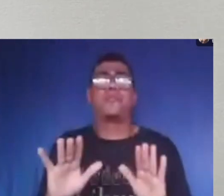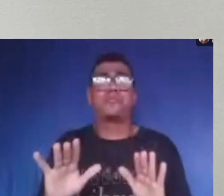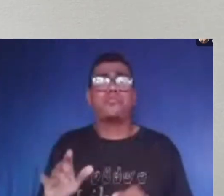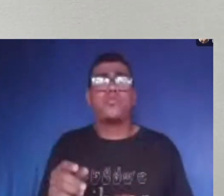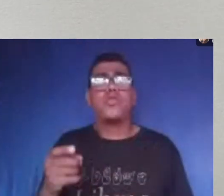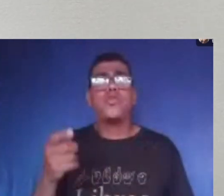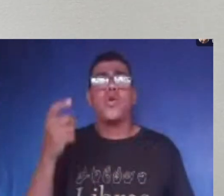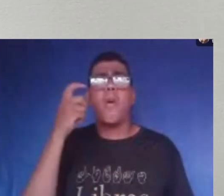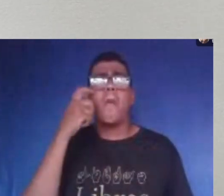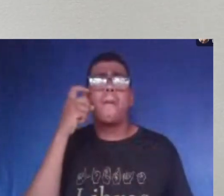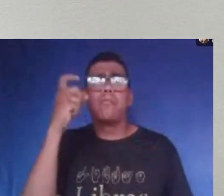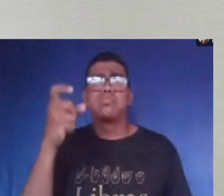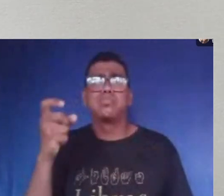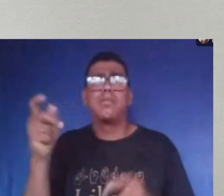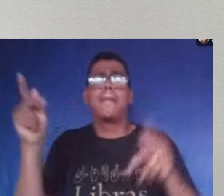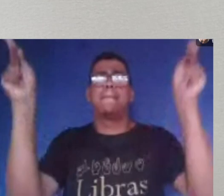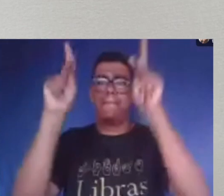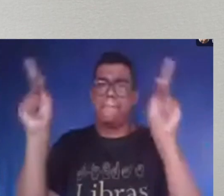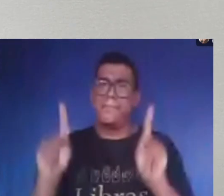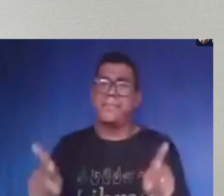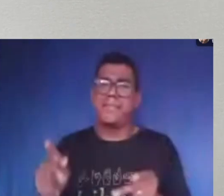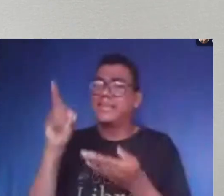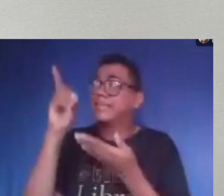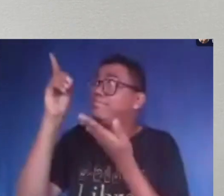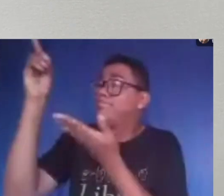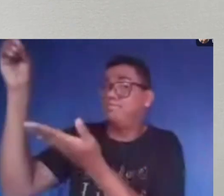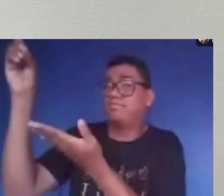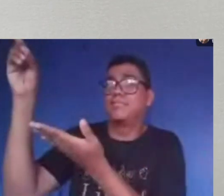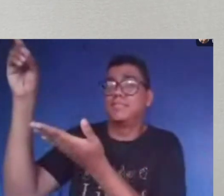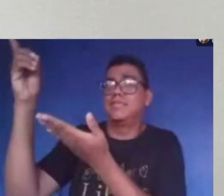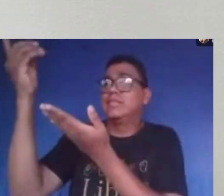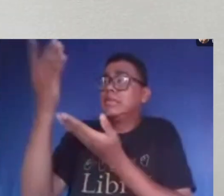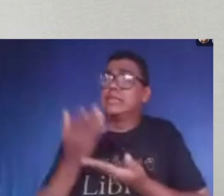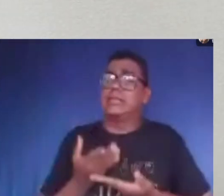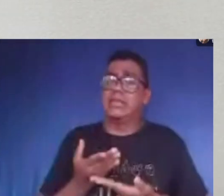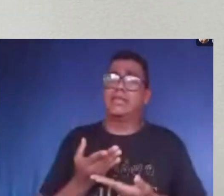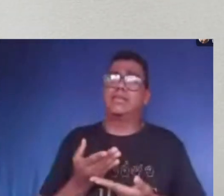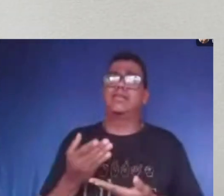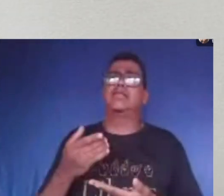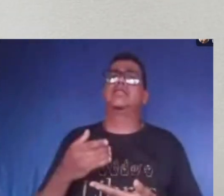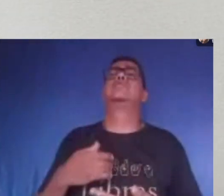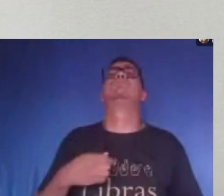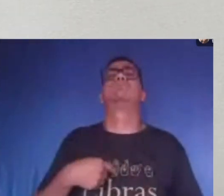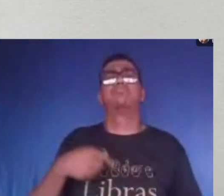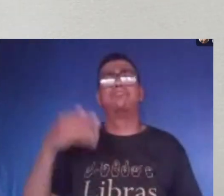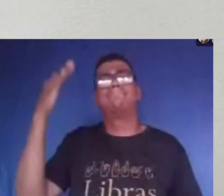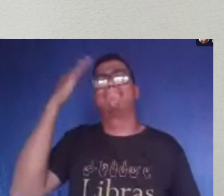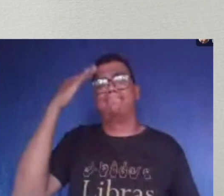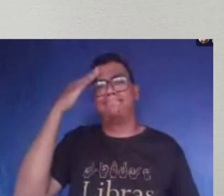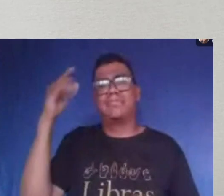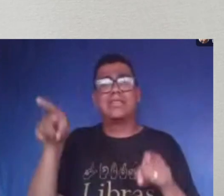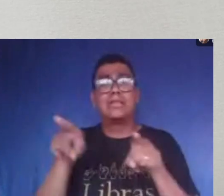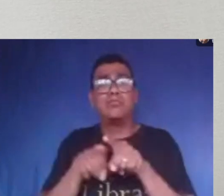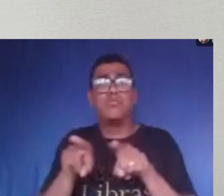esse tema, tem um versículo que está lá em Filipenses, capítulo 4, versículos 6 e 7, que eu cito muito esse